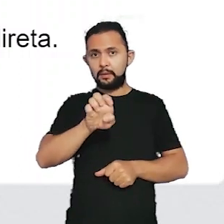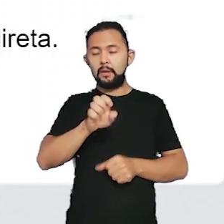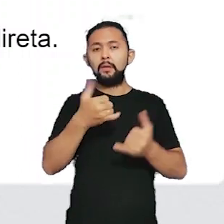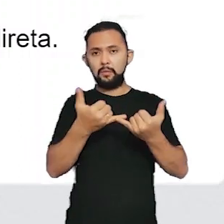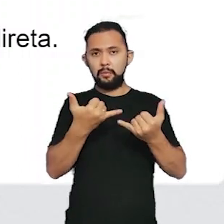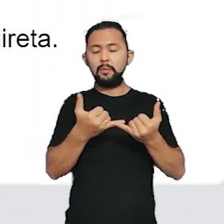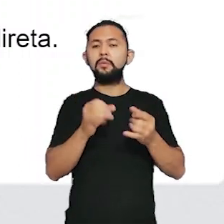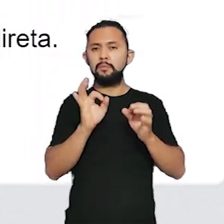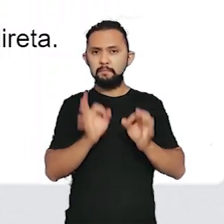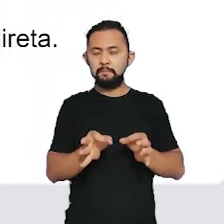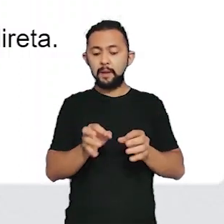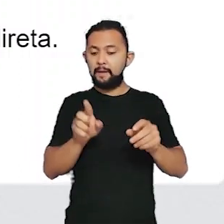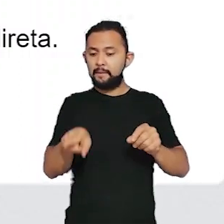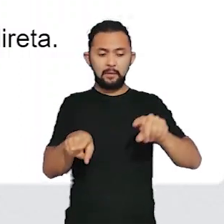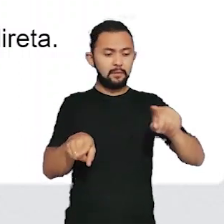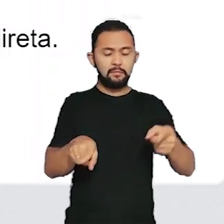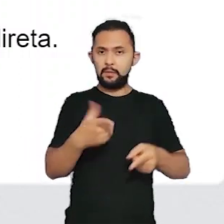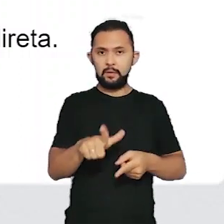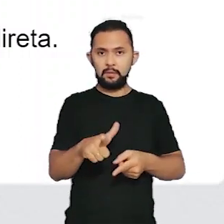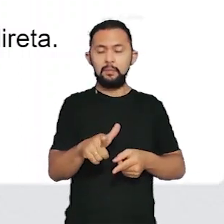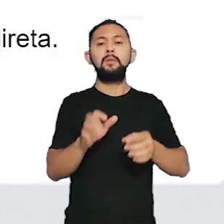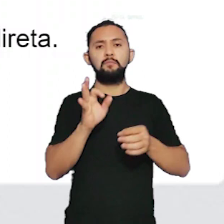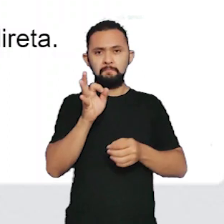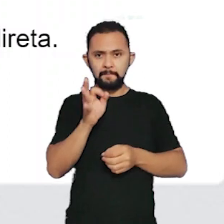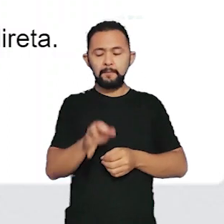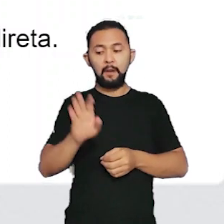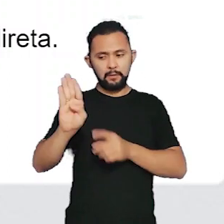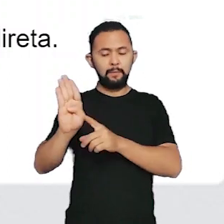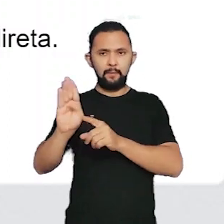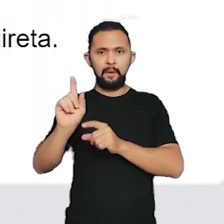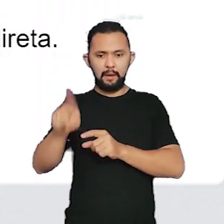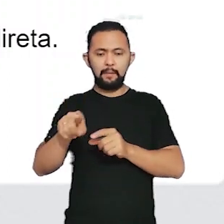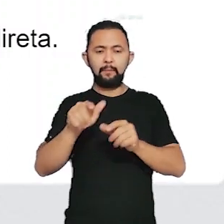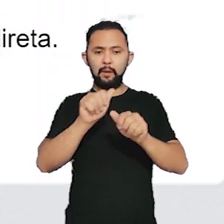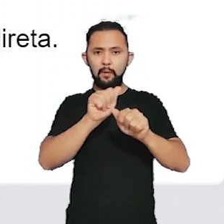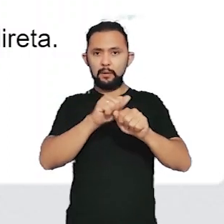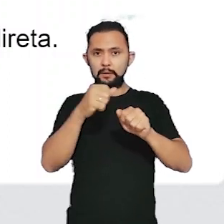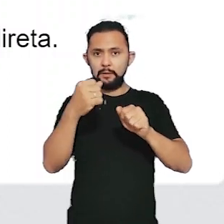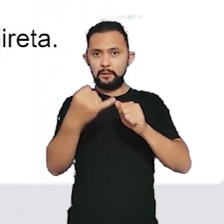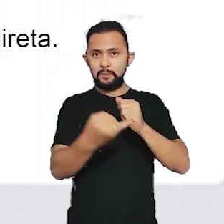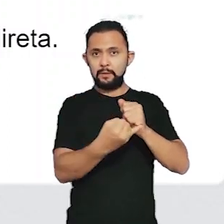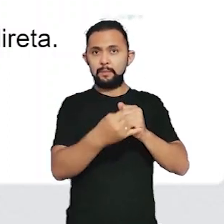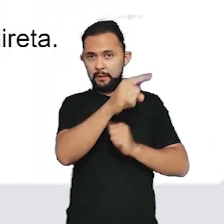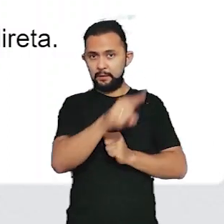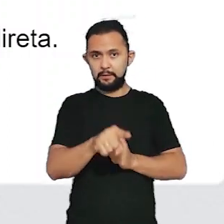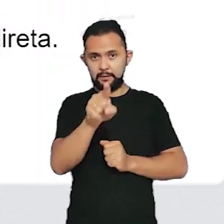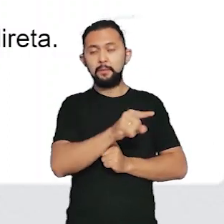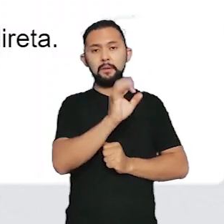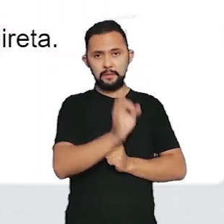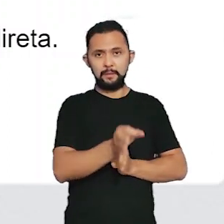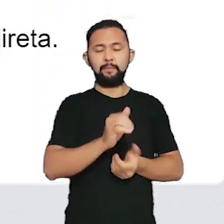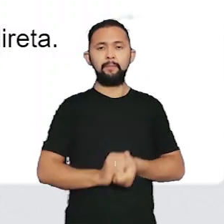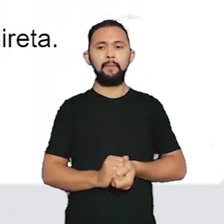tá? E ele não está sendo separado por vírgula. Então, ali realmente é uma adjetiva restritiva. Letra C.